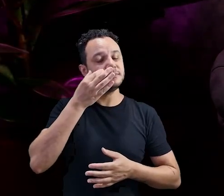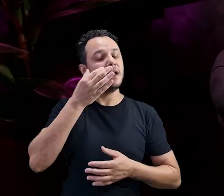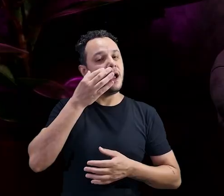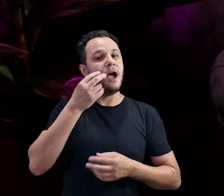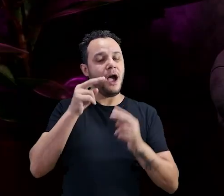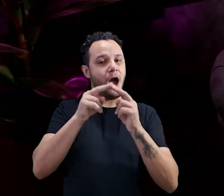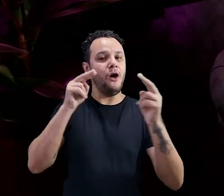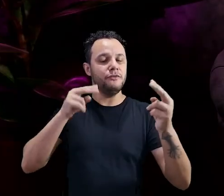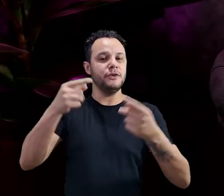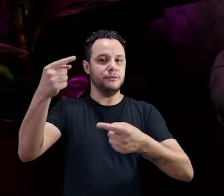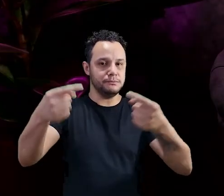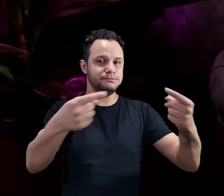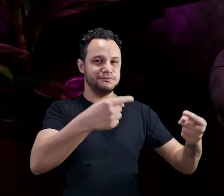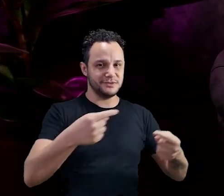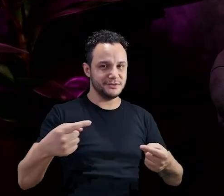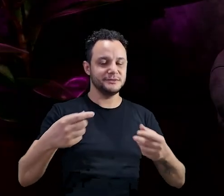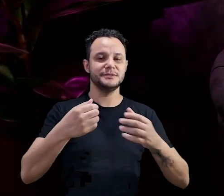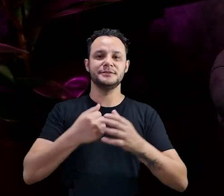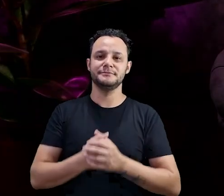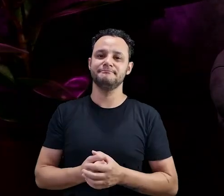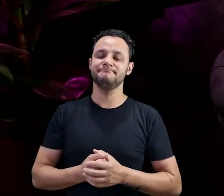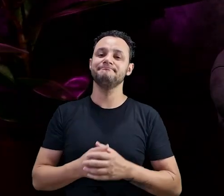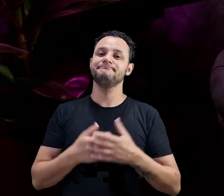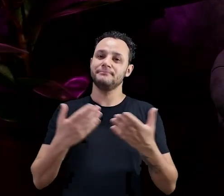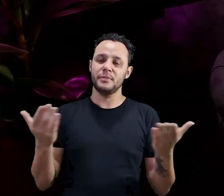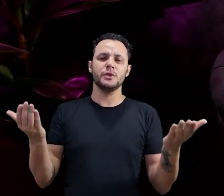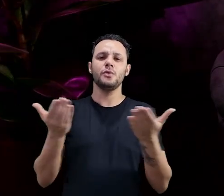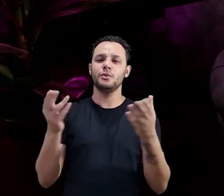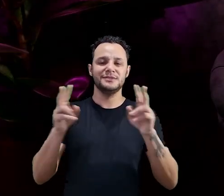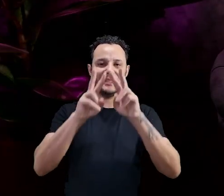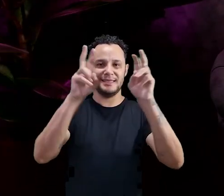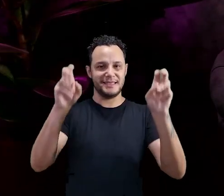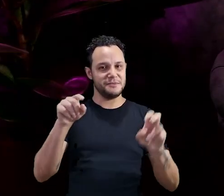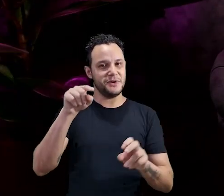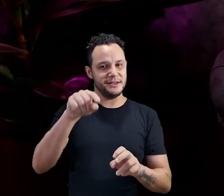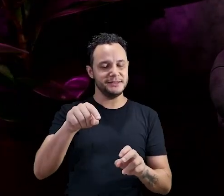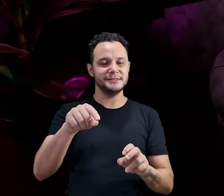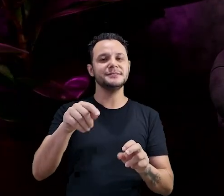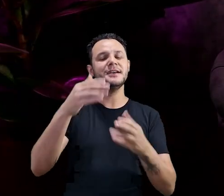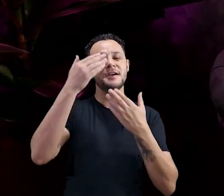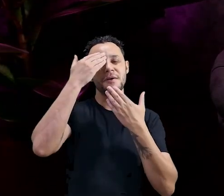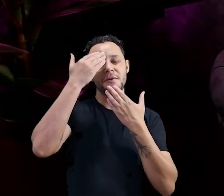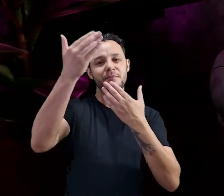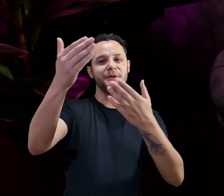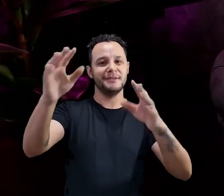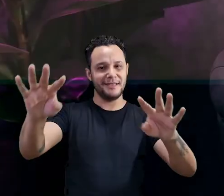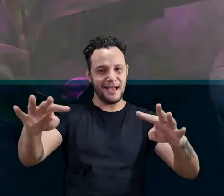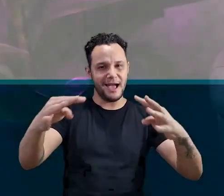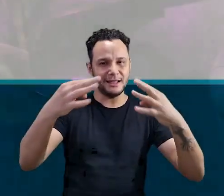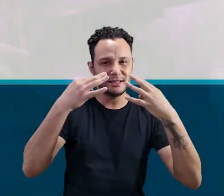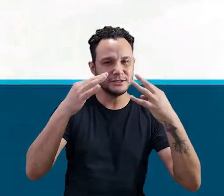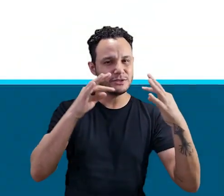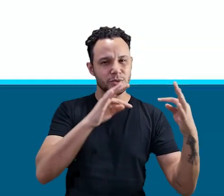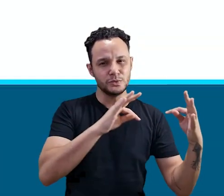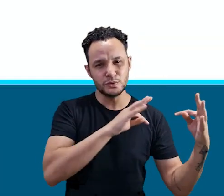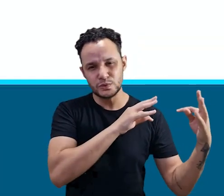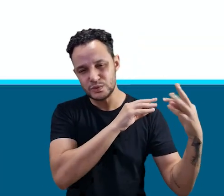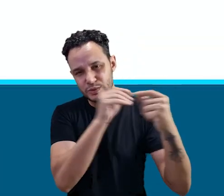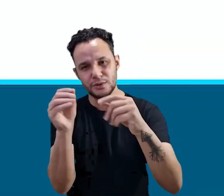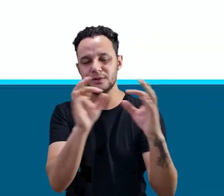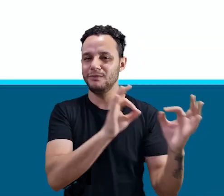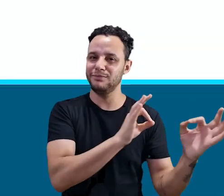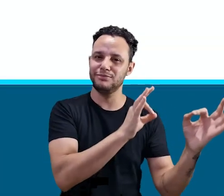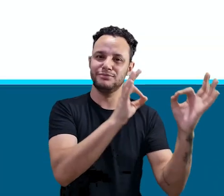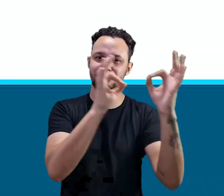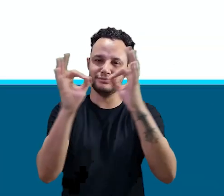na nossa aula ao vivo, tá bom? E é isso que eu tinha para conversar com vocês hoje. Eu agradeço muito a atenção, quem